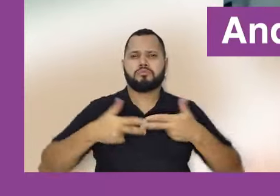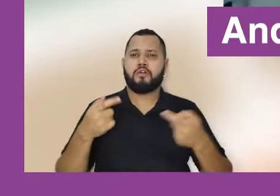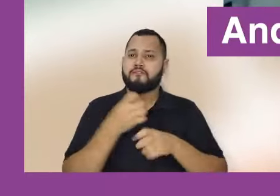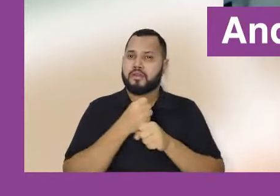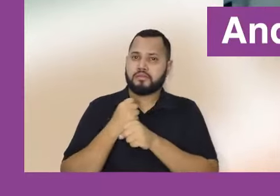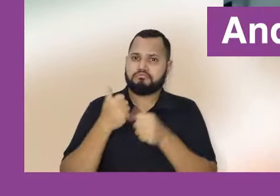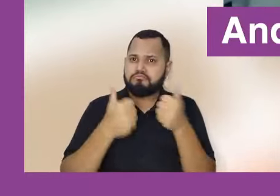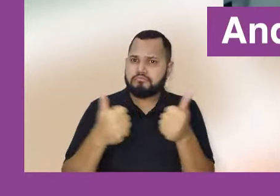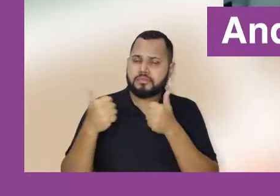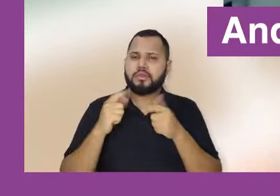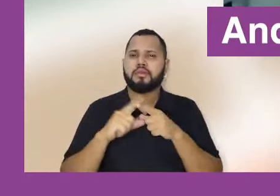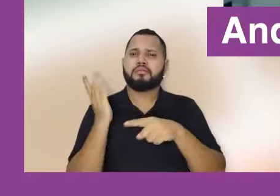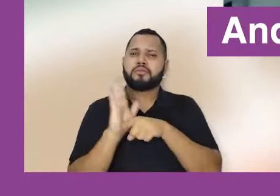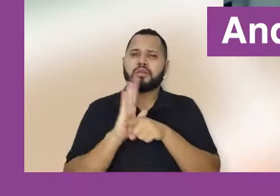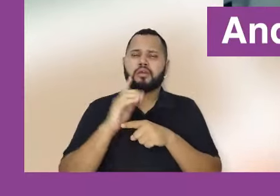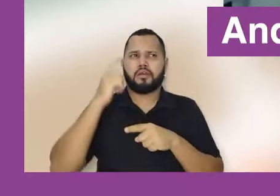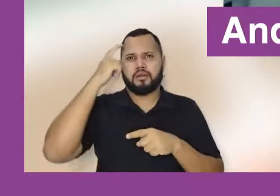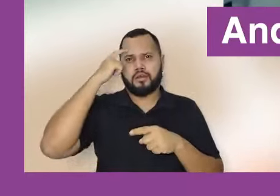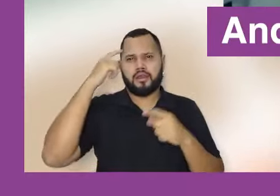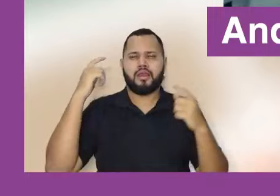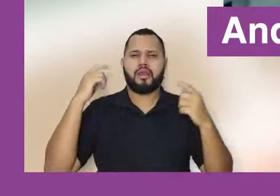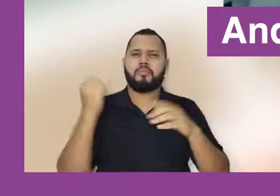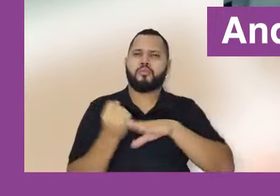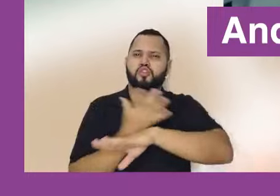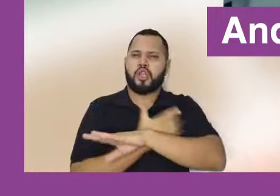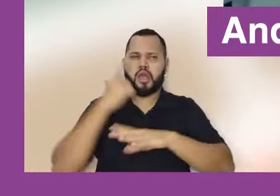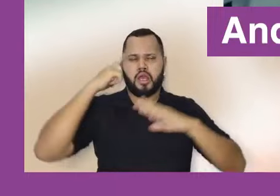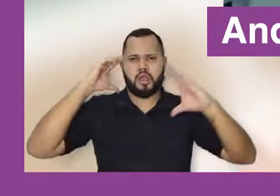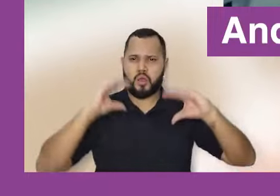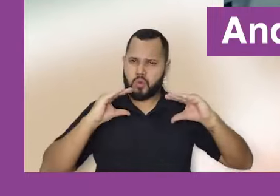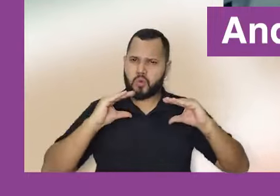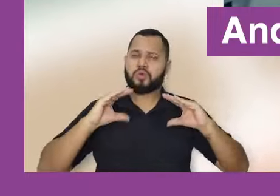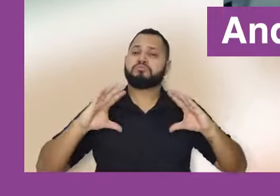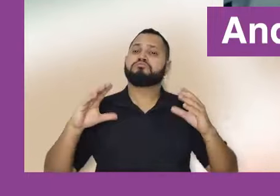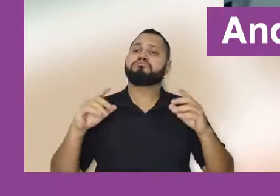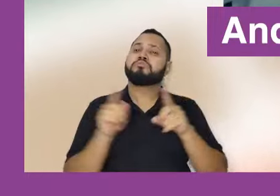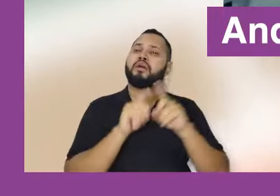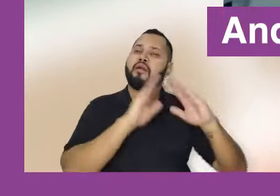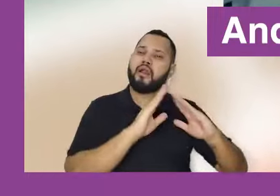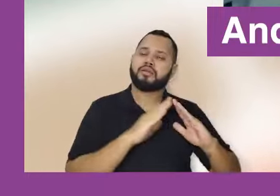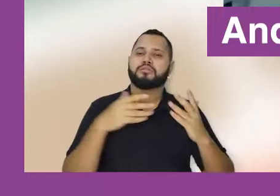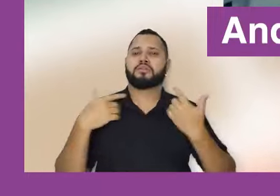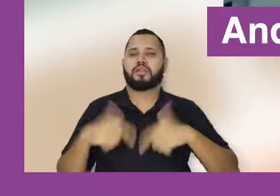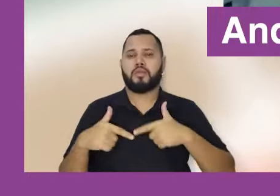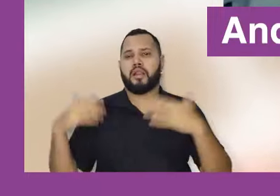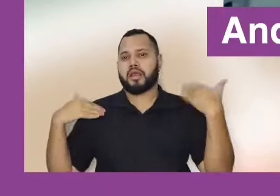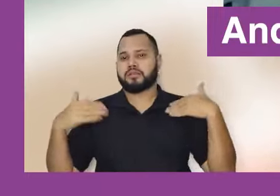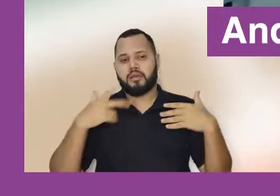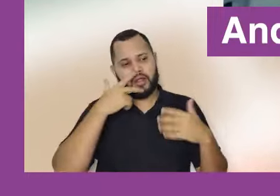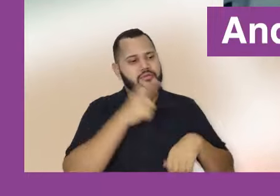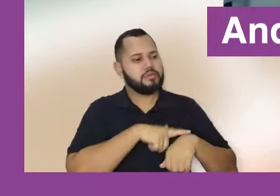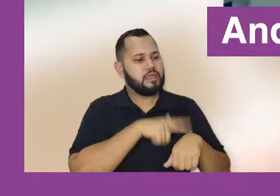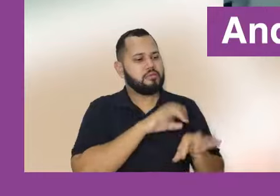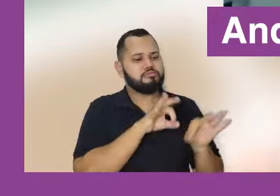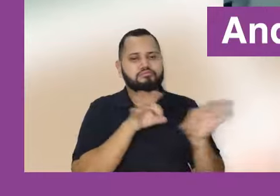buscando trabalhar o equilíbrio emocional na história equilibrado equilibrando casa trabalho lazer